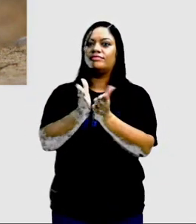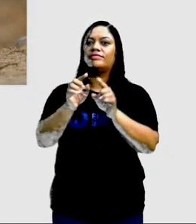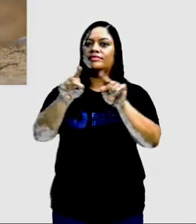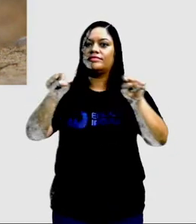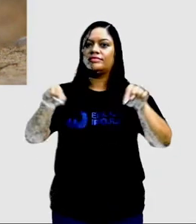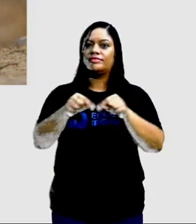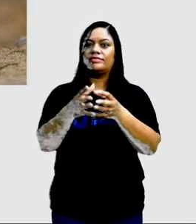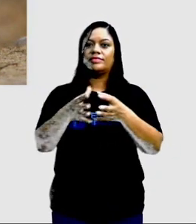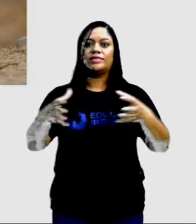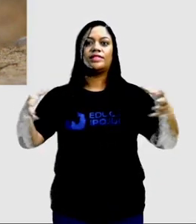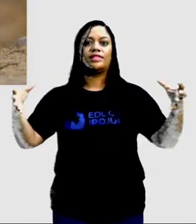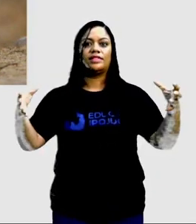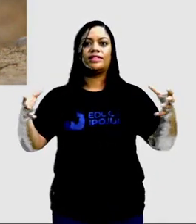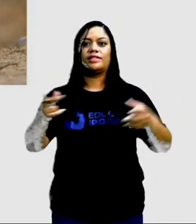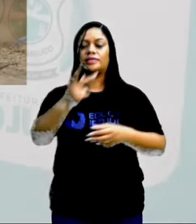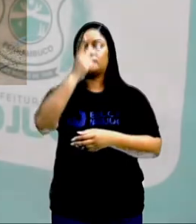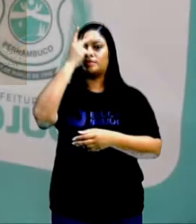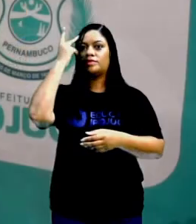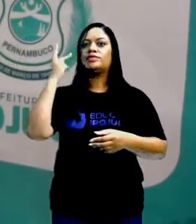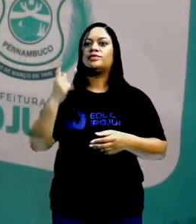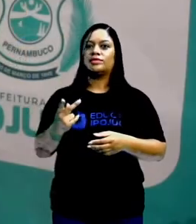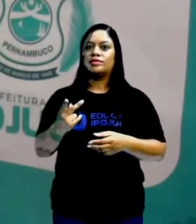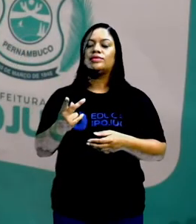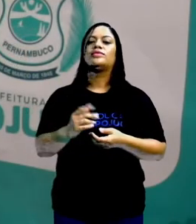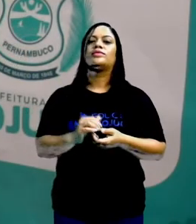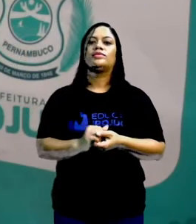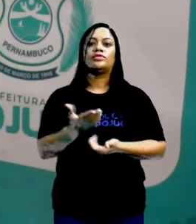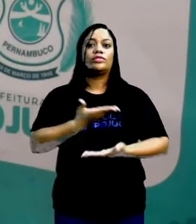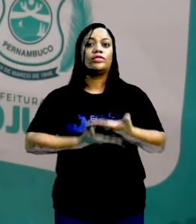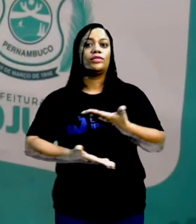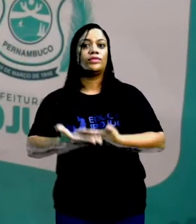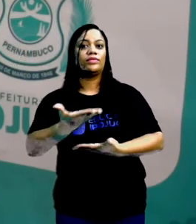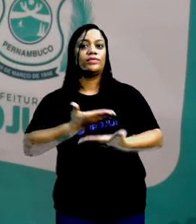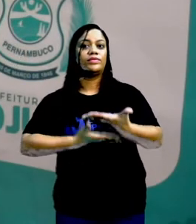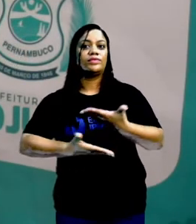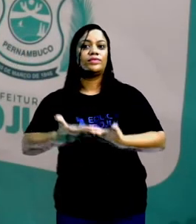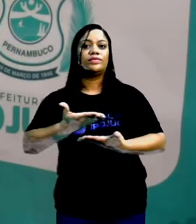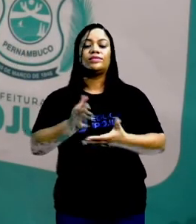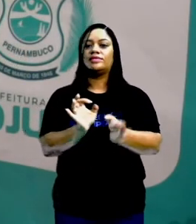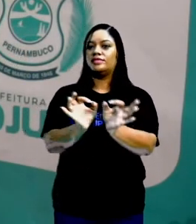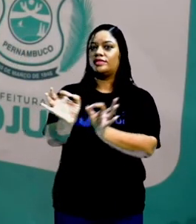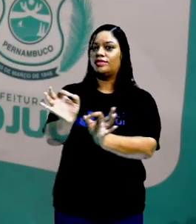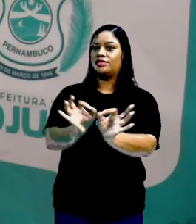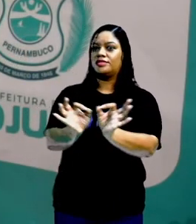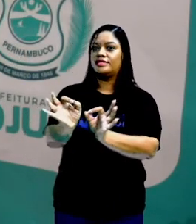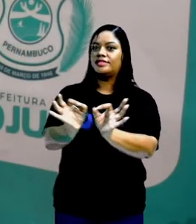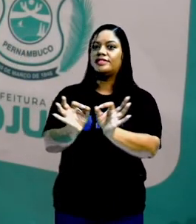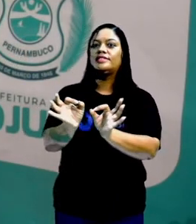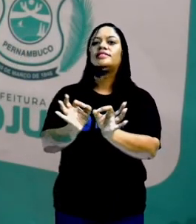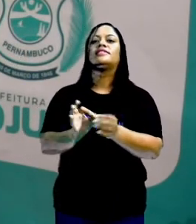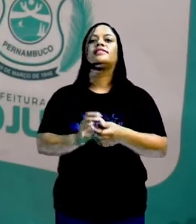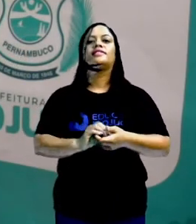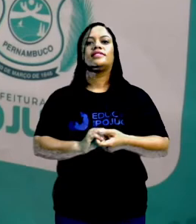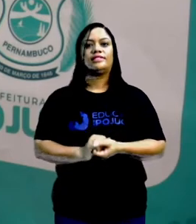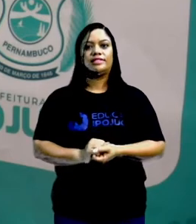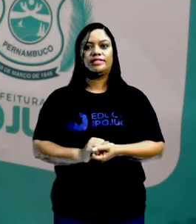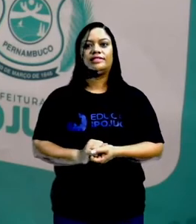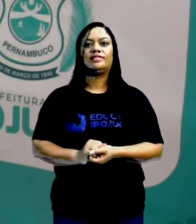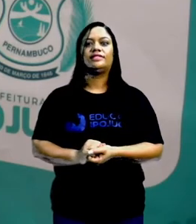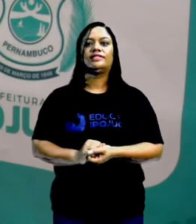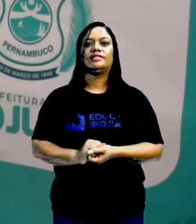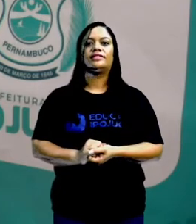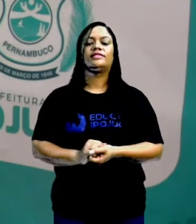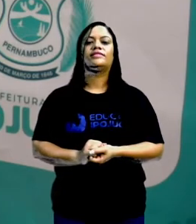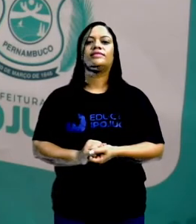É grande, tem pessoas para atender, tem pessoas que faz a organização da energia,